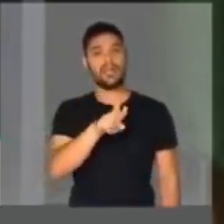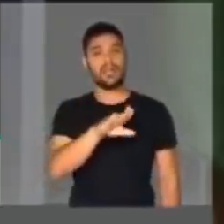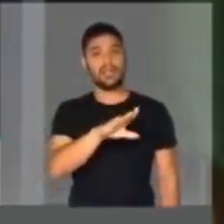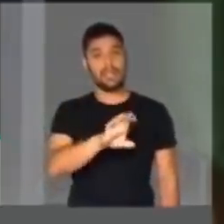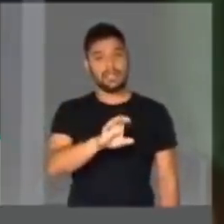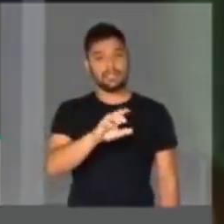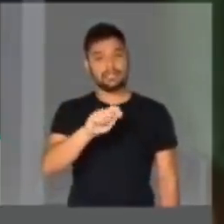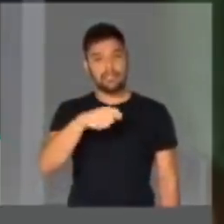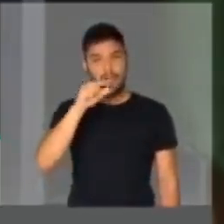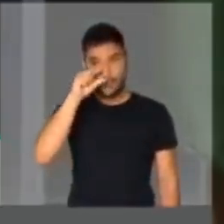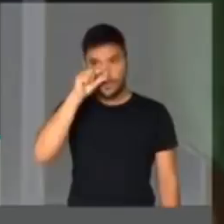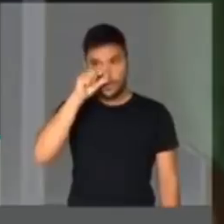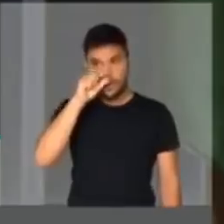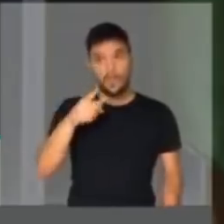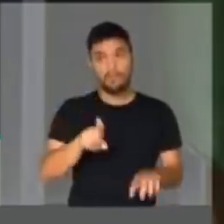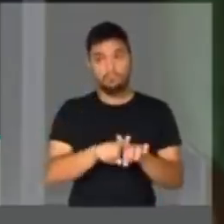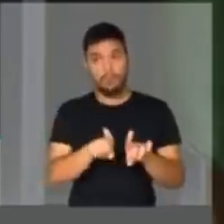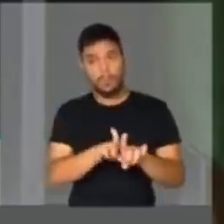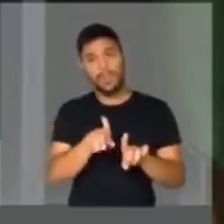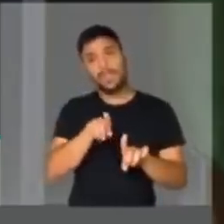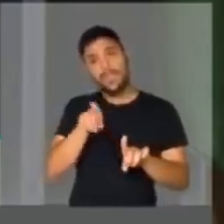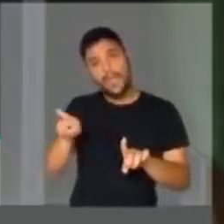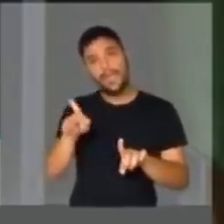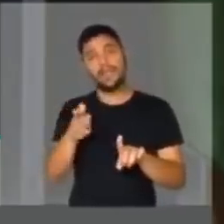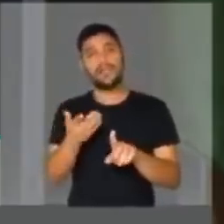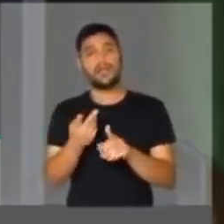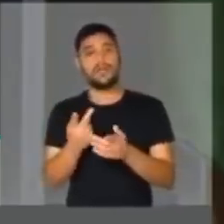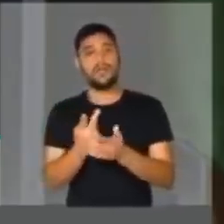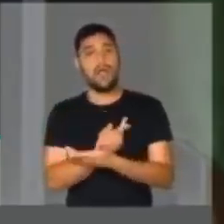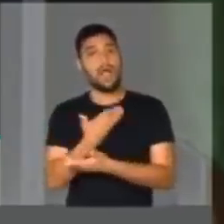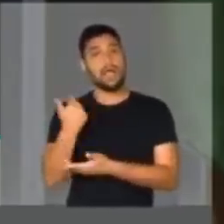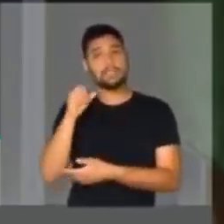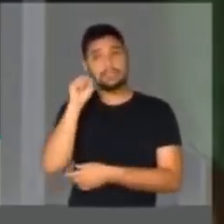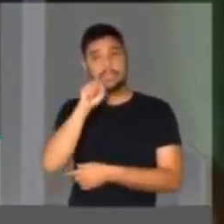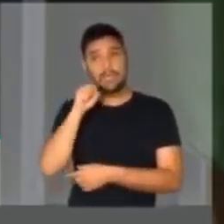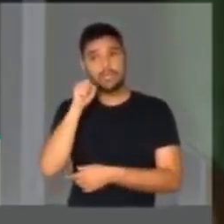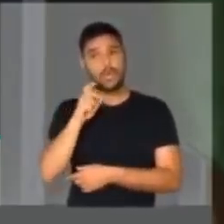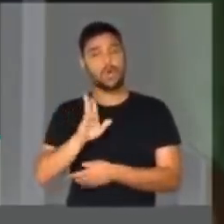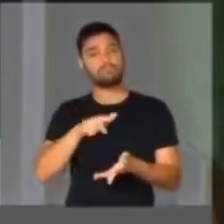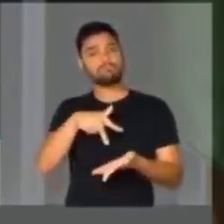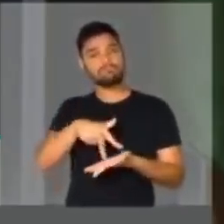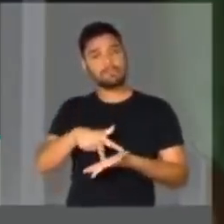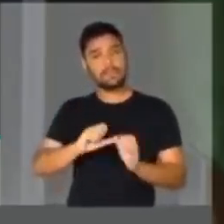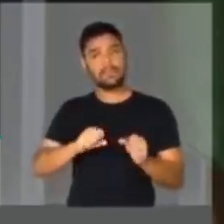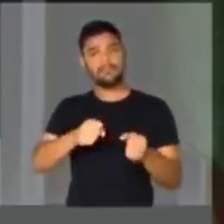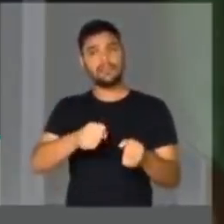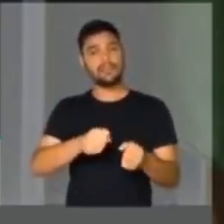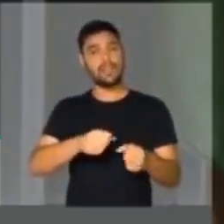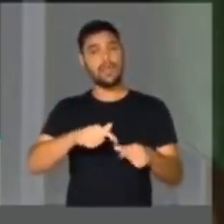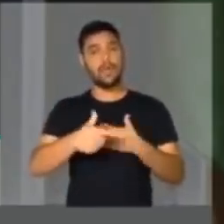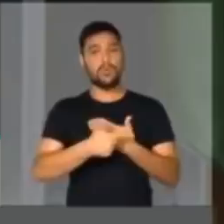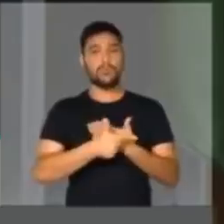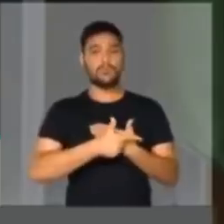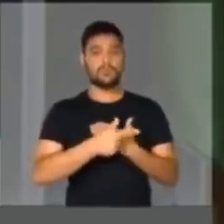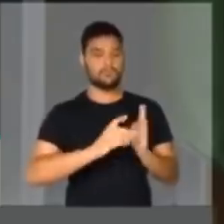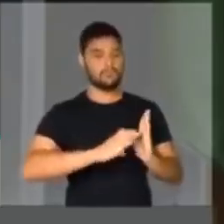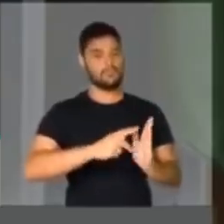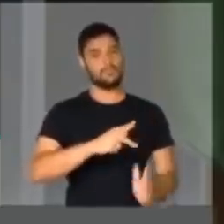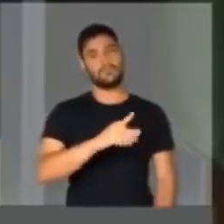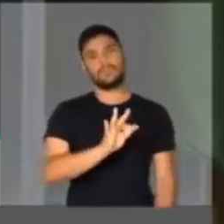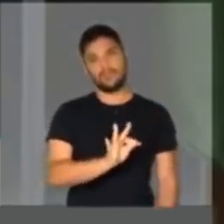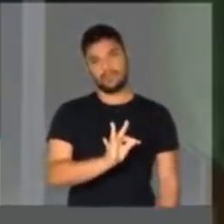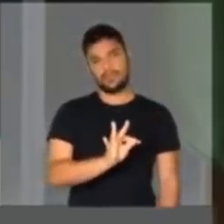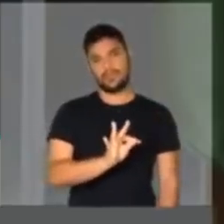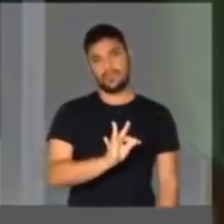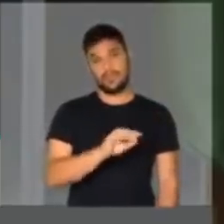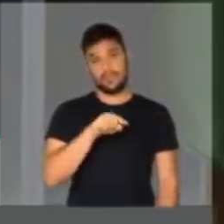posição. Dizer claramente o que o PT vai fazer nessa casa. Pode ter certeza a todo momento que